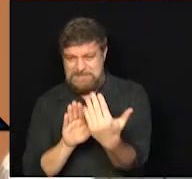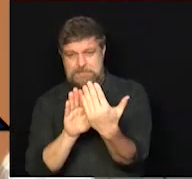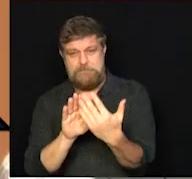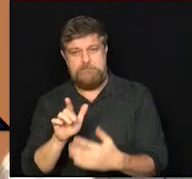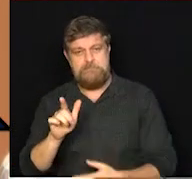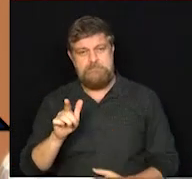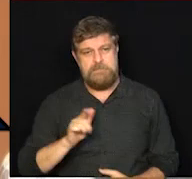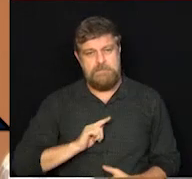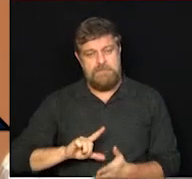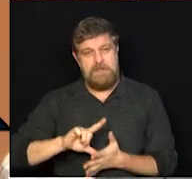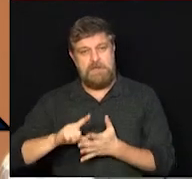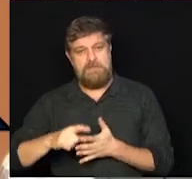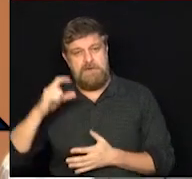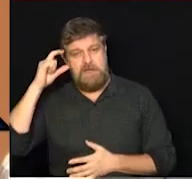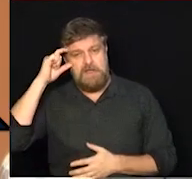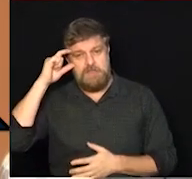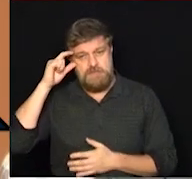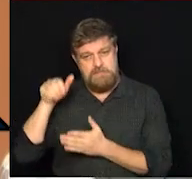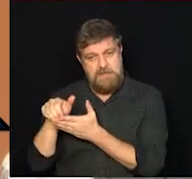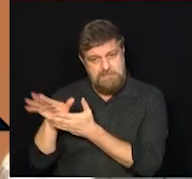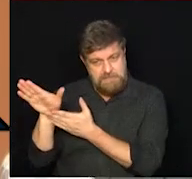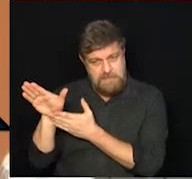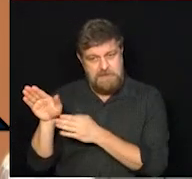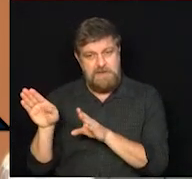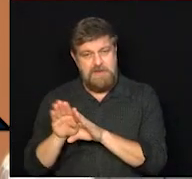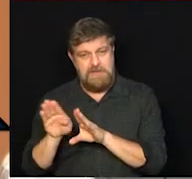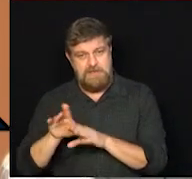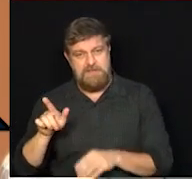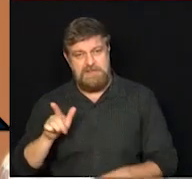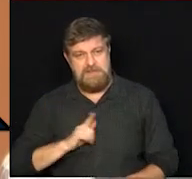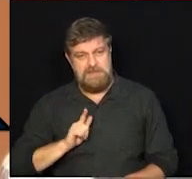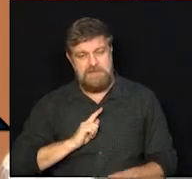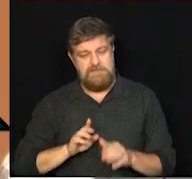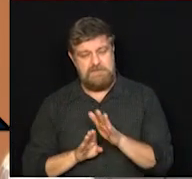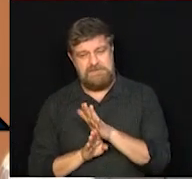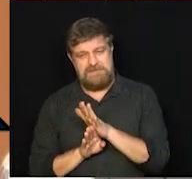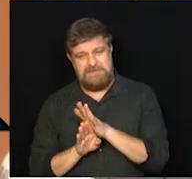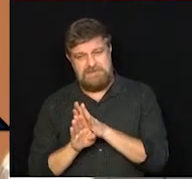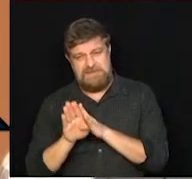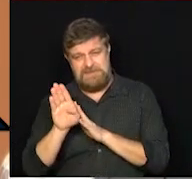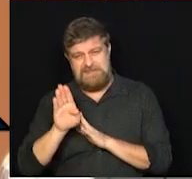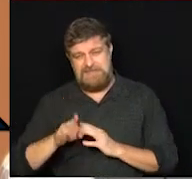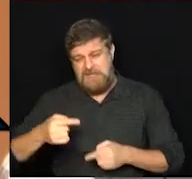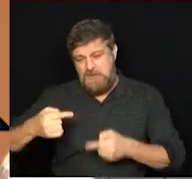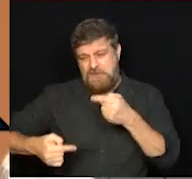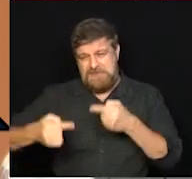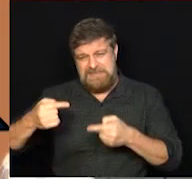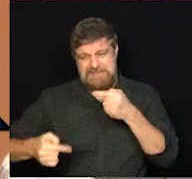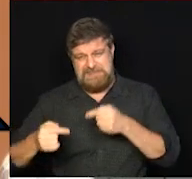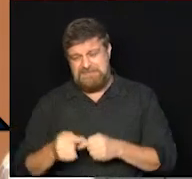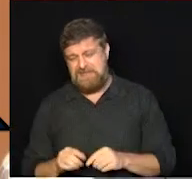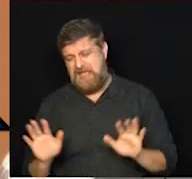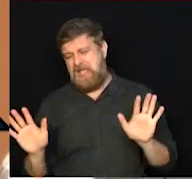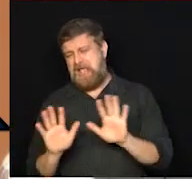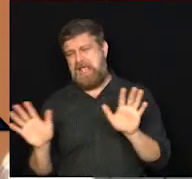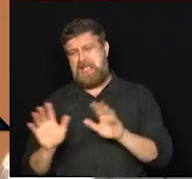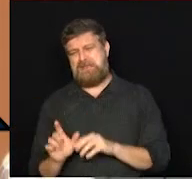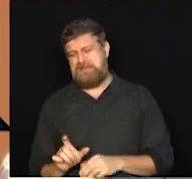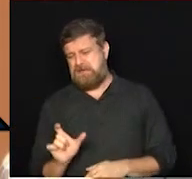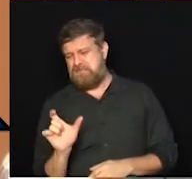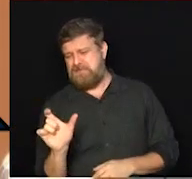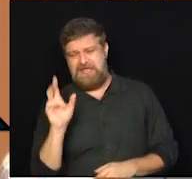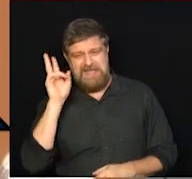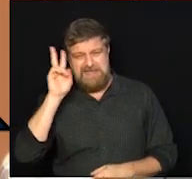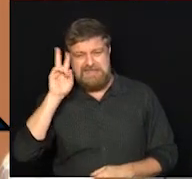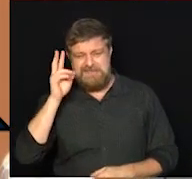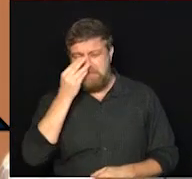a caída da Dilma em 2016 e com o crescimento do discurso do negacionismo de fato